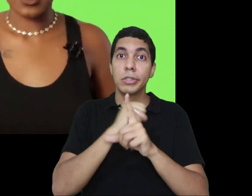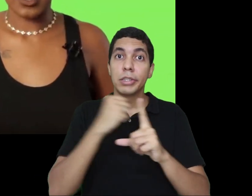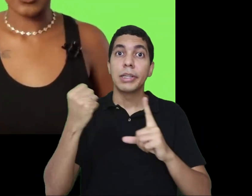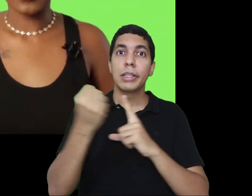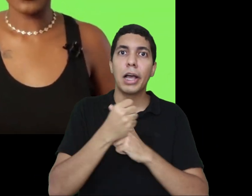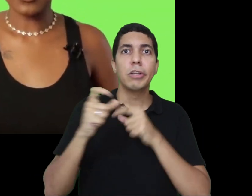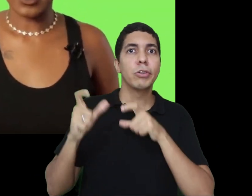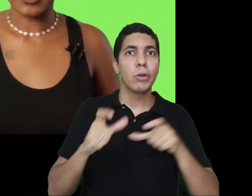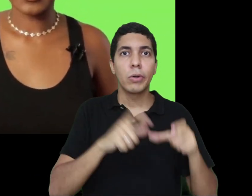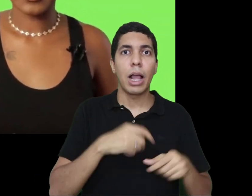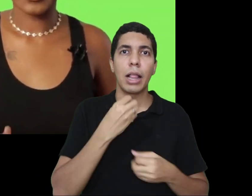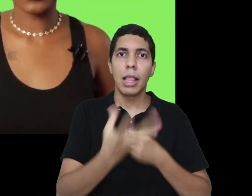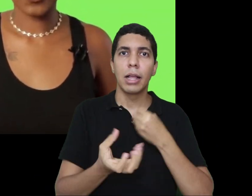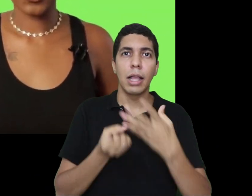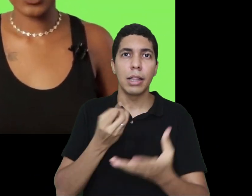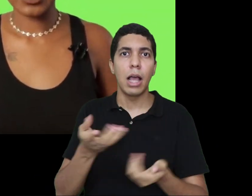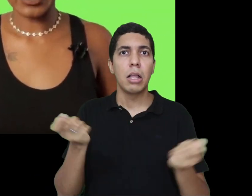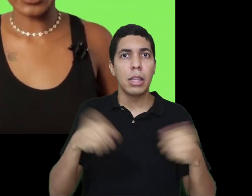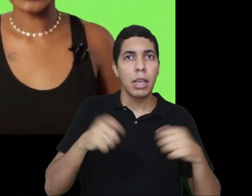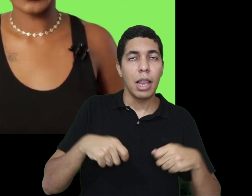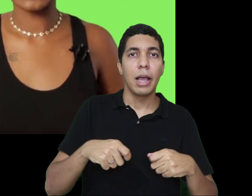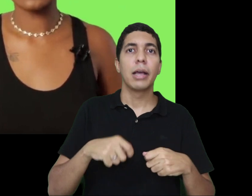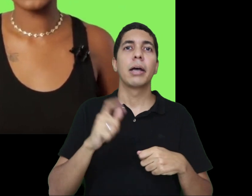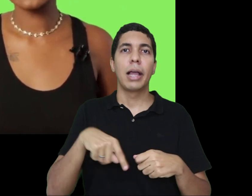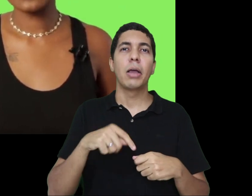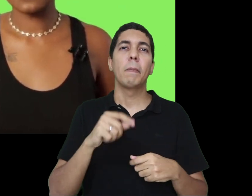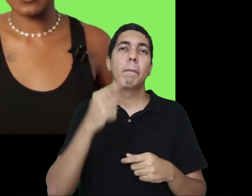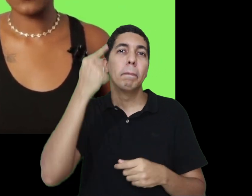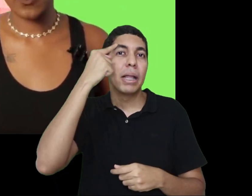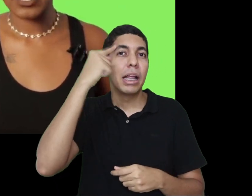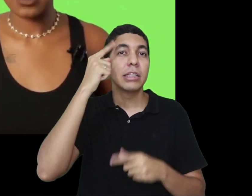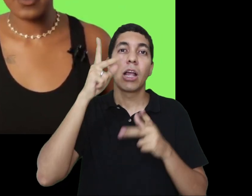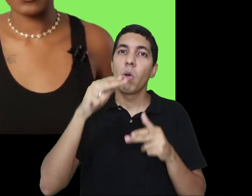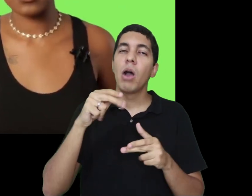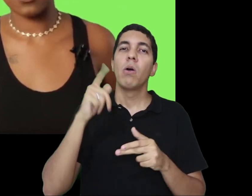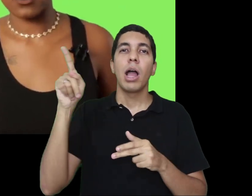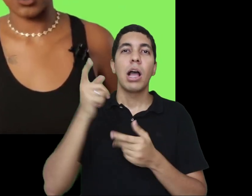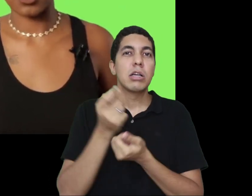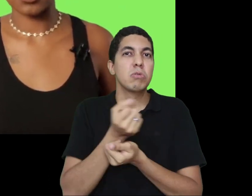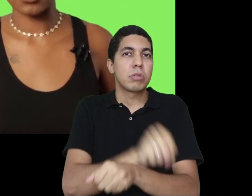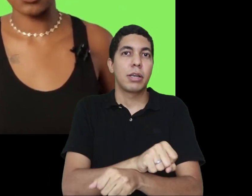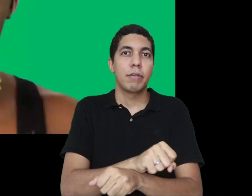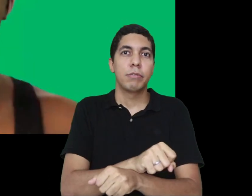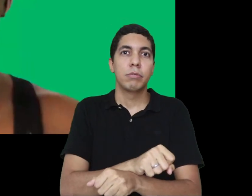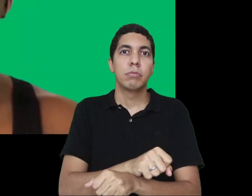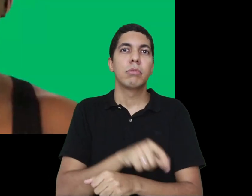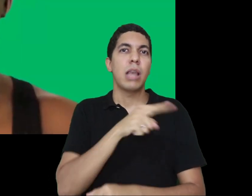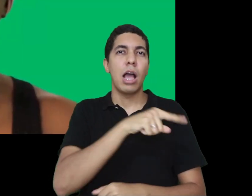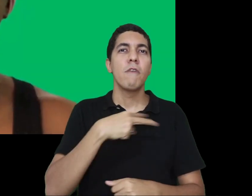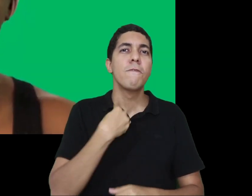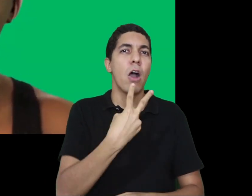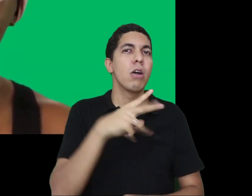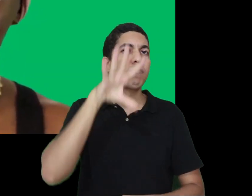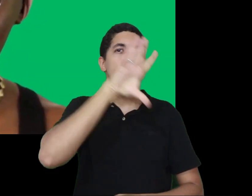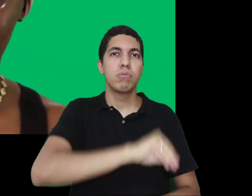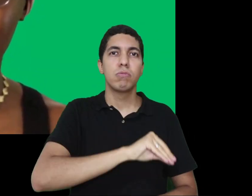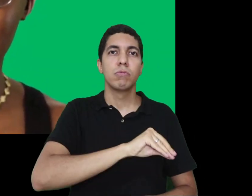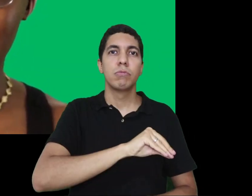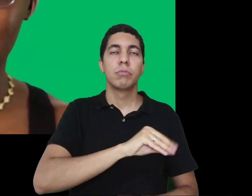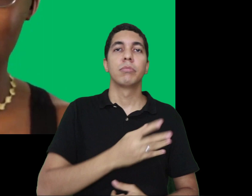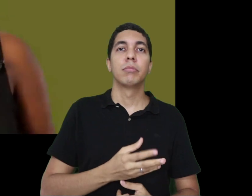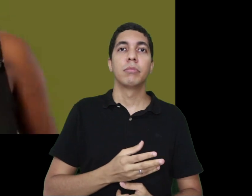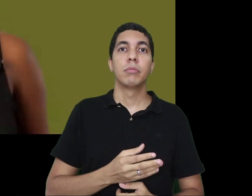a sociedade, os lugares e as oportunidades ainda preservavam um pensamento escravocrata, e calava a voz